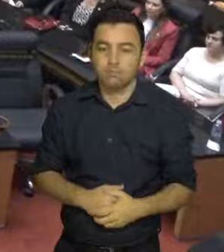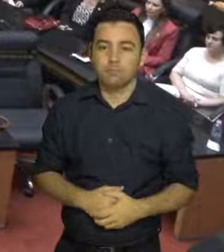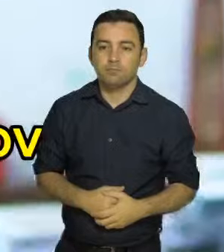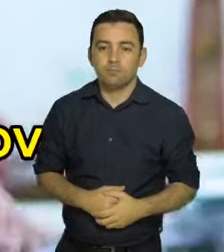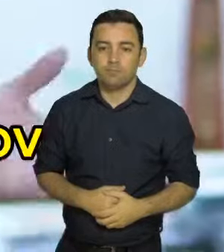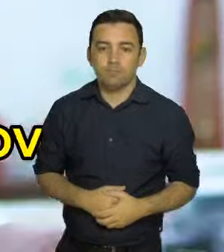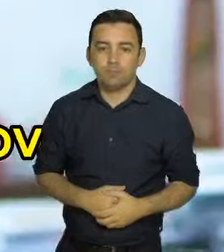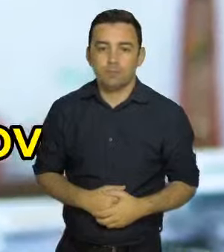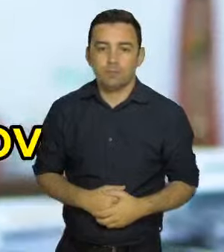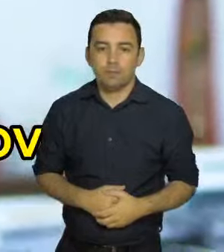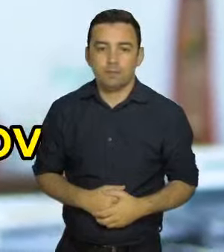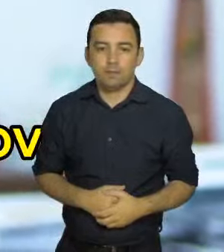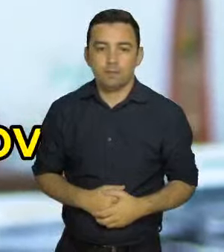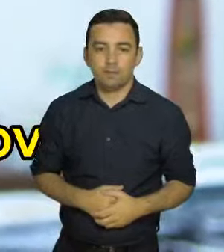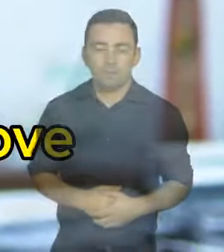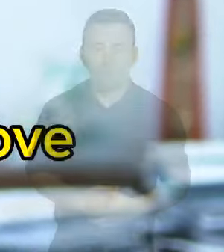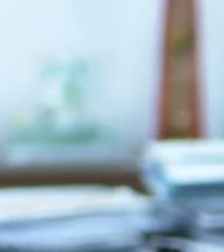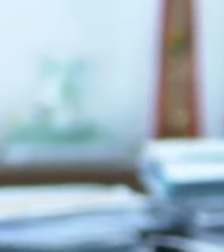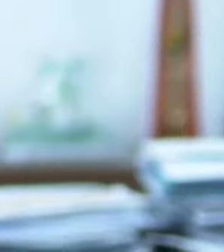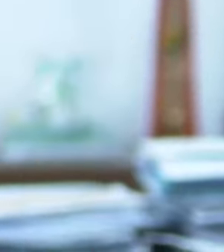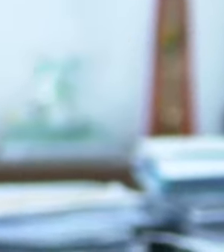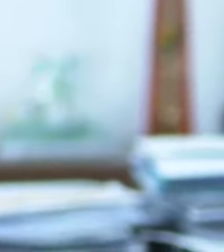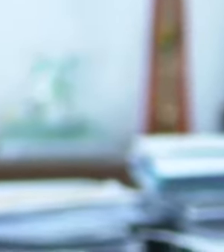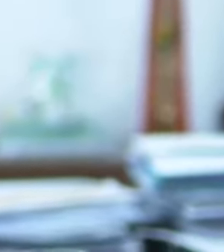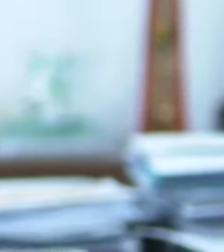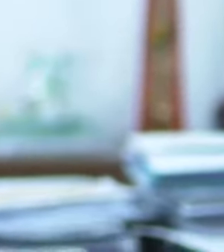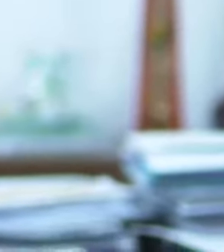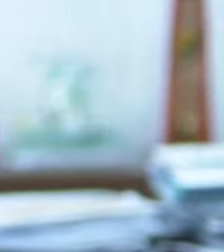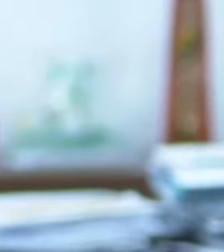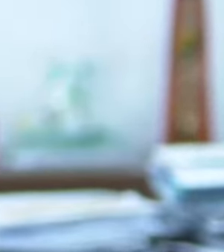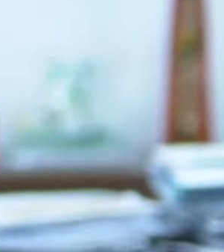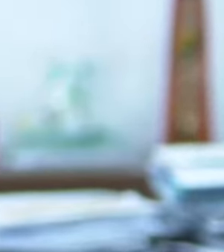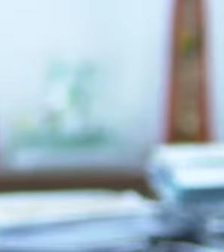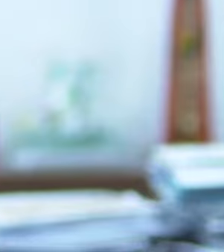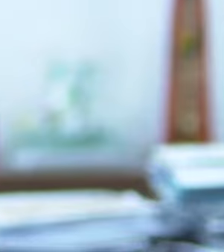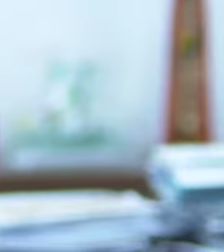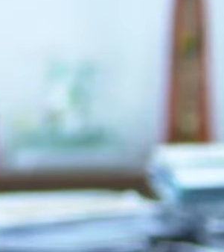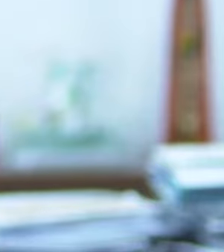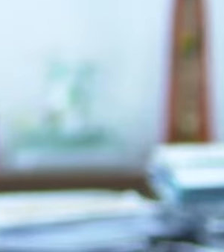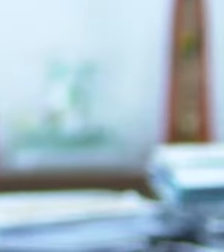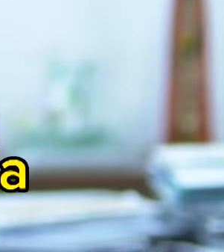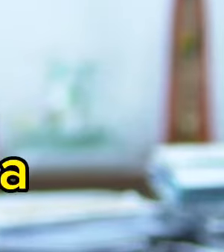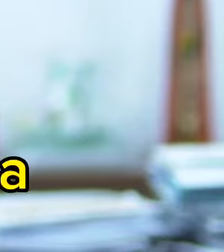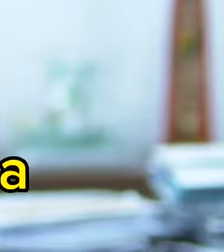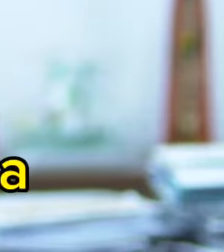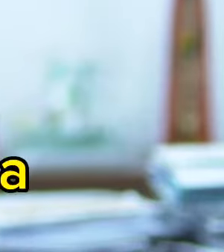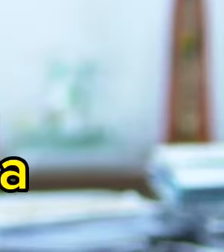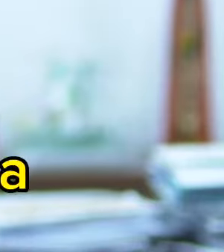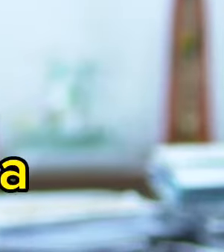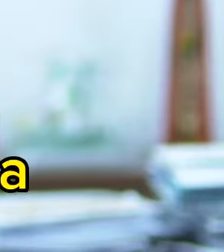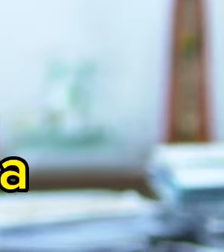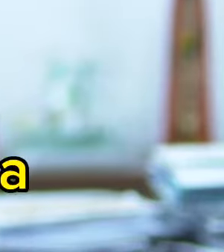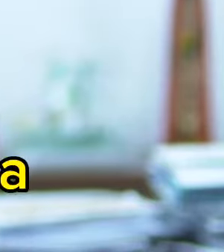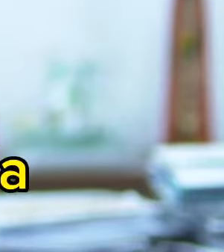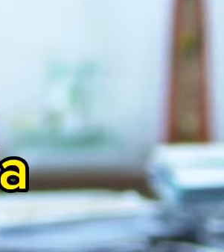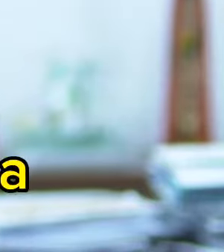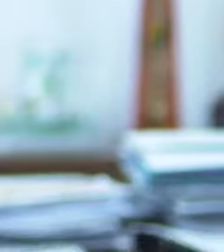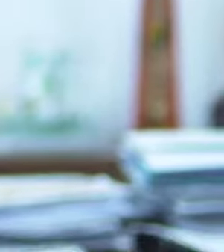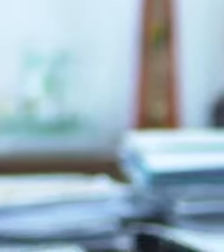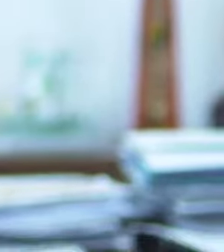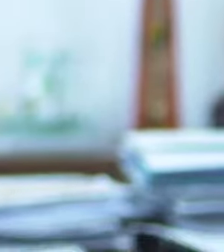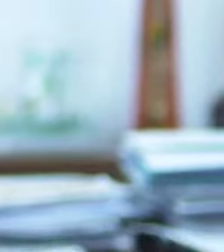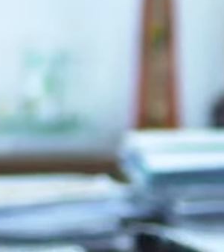Um prazer parabenizar as 69 mulheres cientistas de Santa Catarina e as instituições da Sociedade Brasileira para o Progresso da